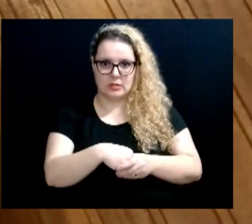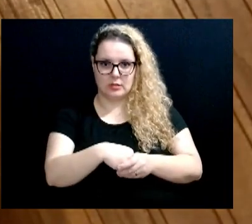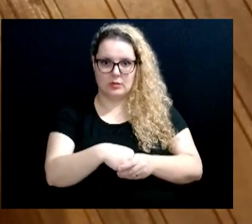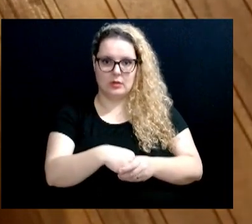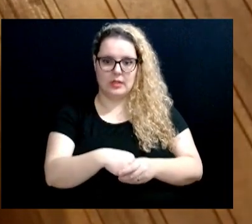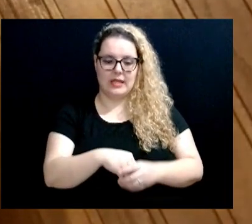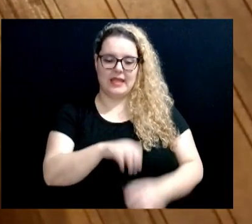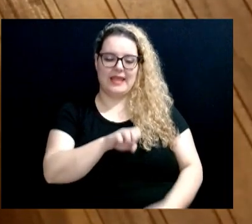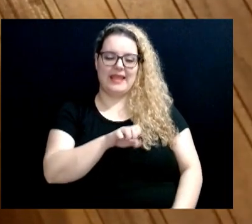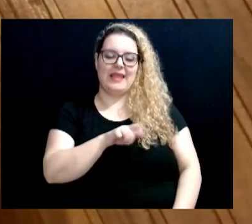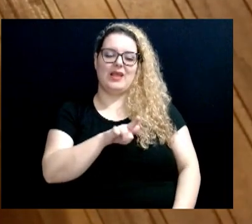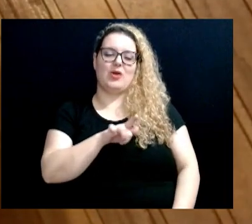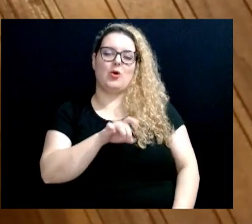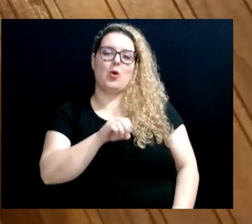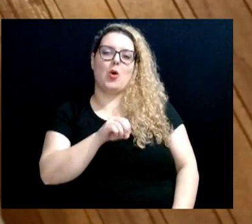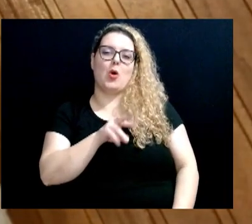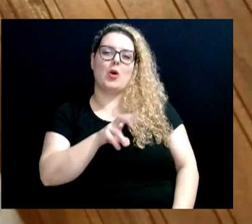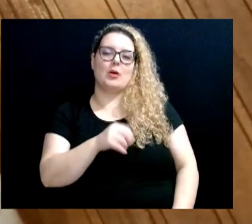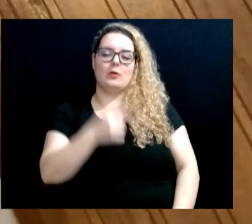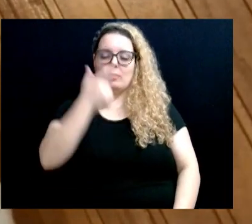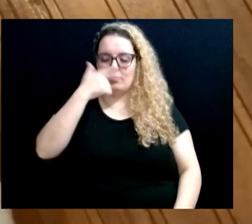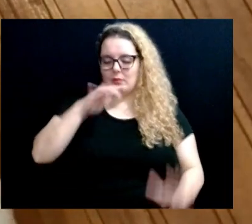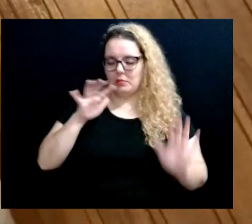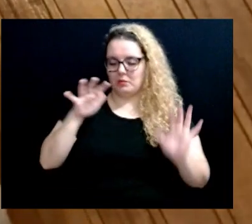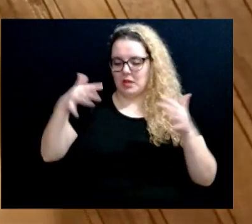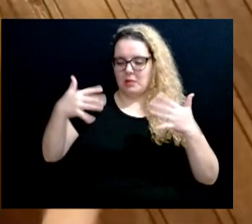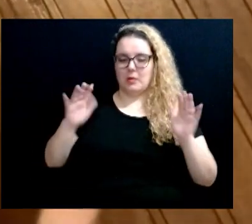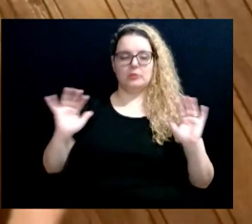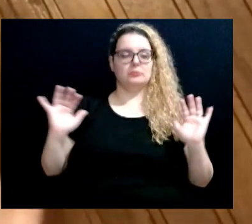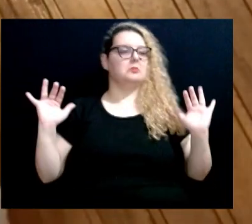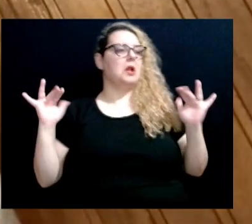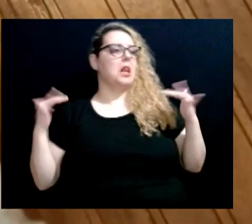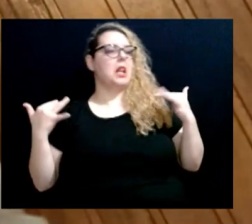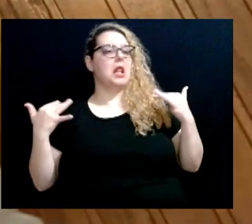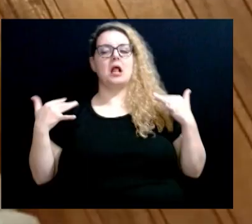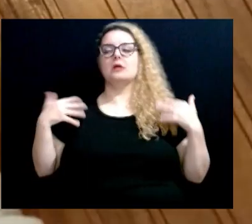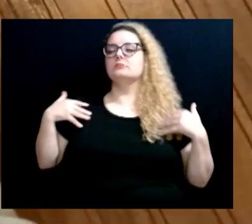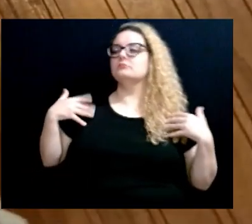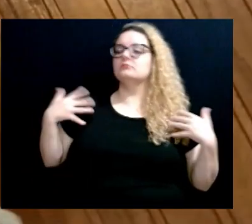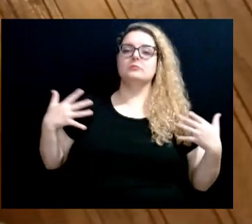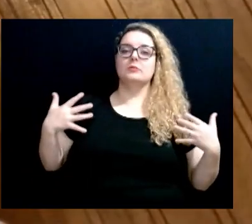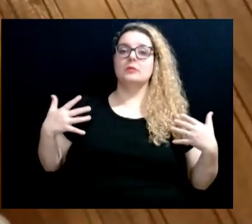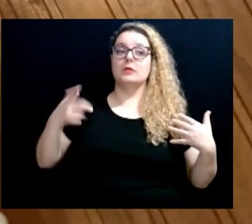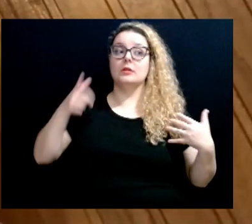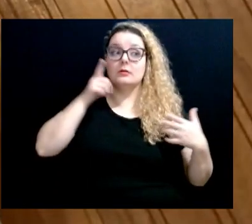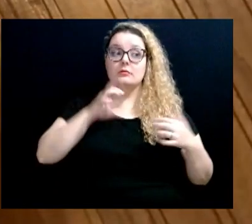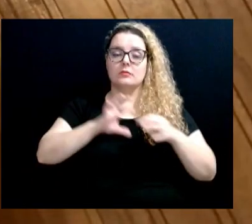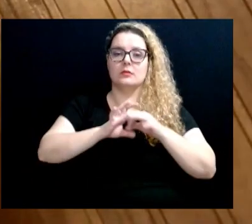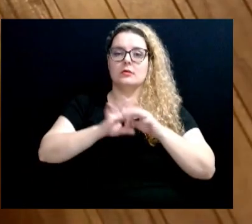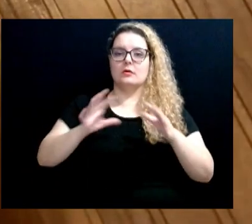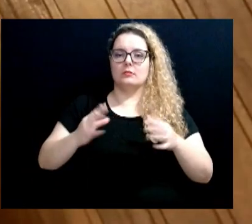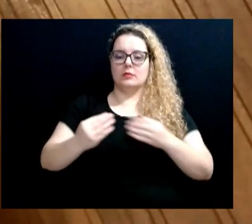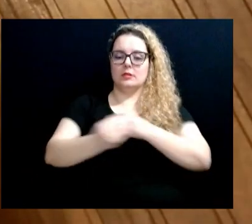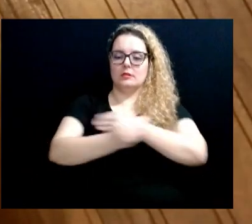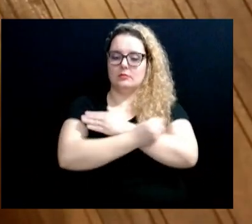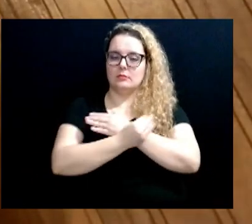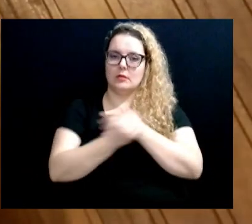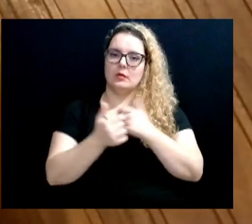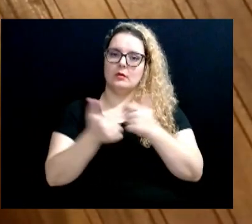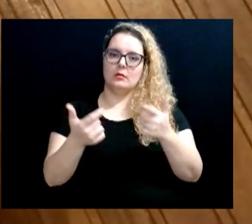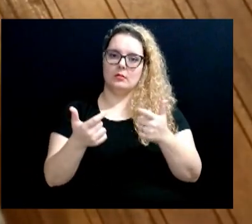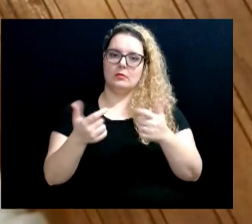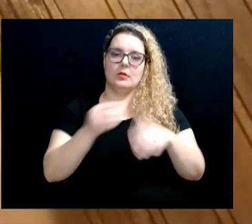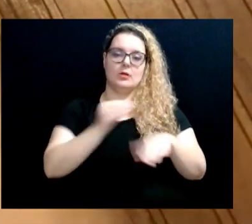ele é o centro das atenções, ele não consegue se despir disso para ter um cuidado maior ao próximo, nem